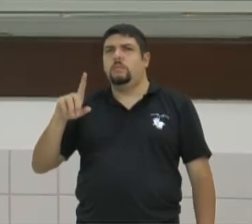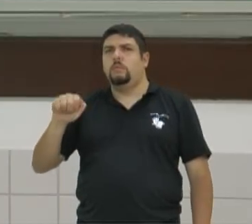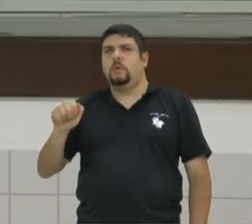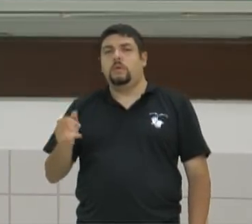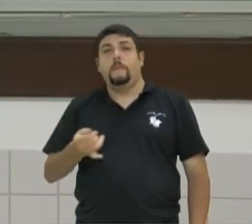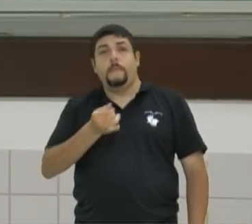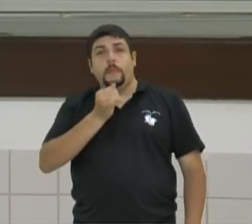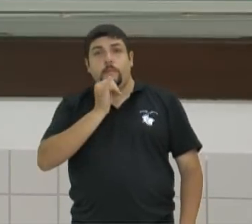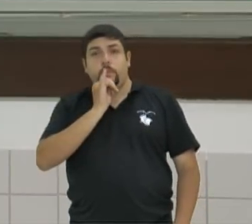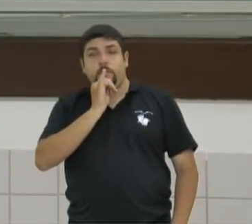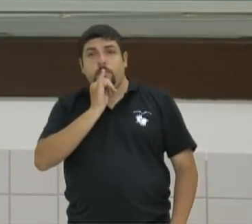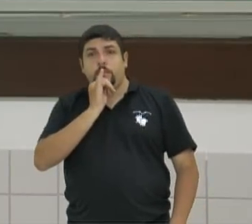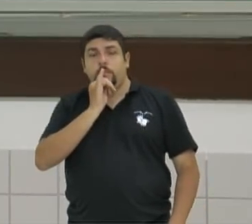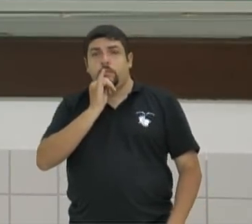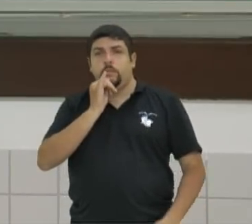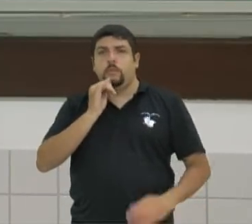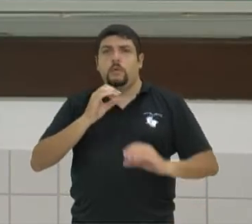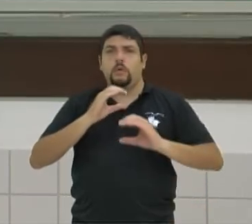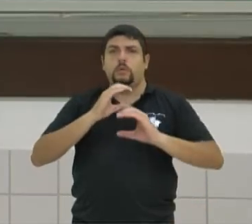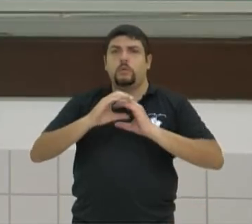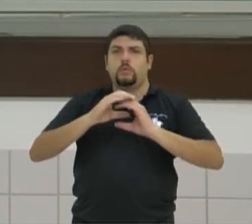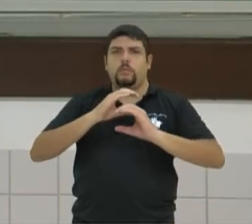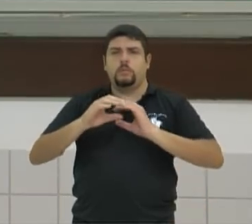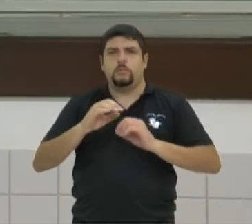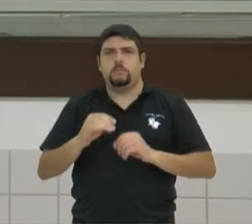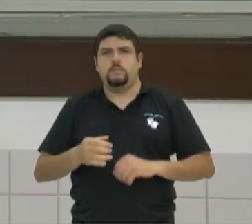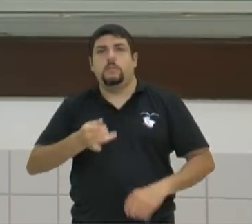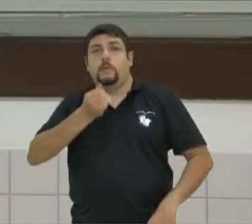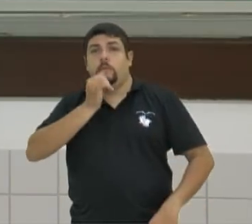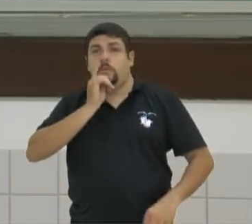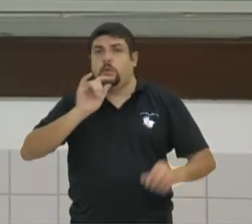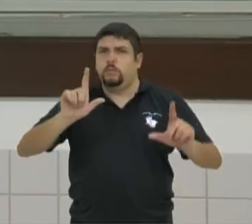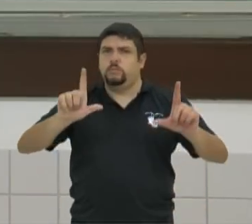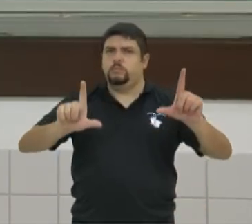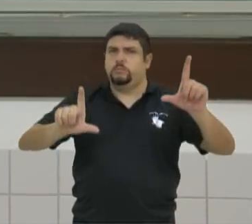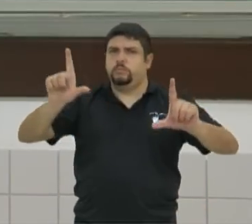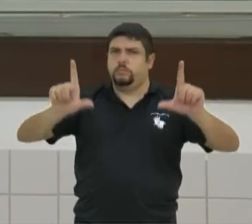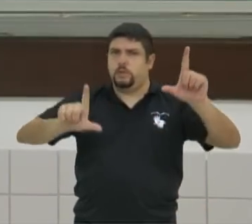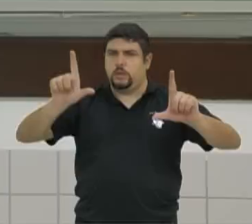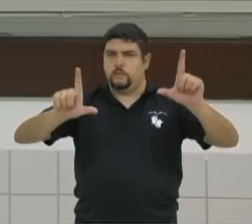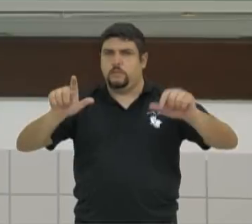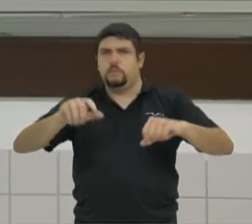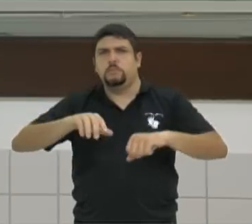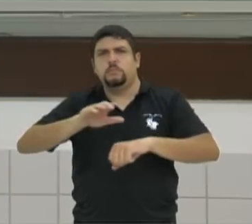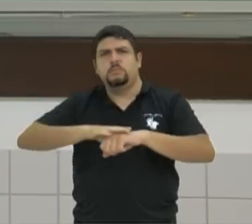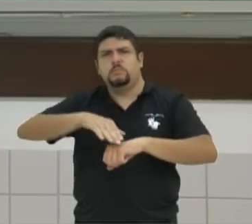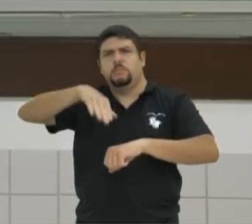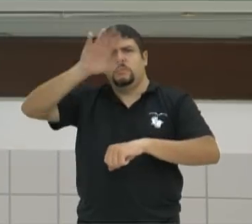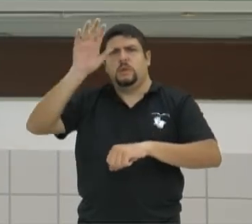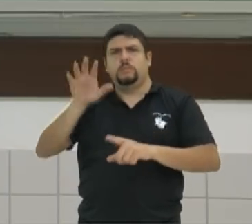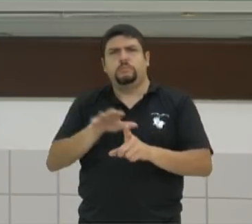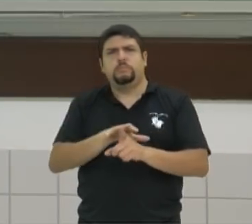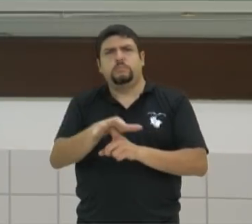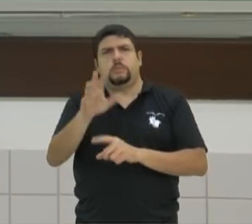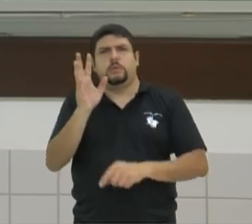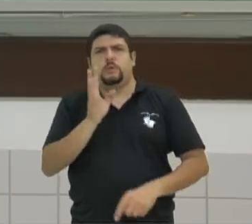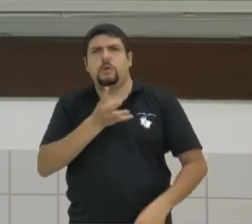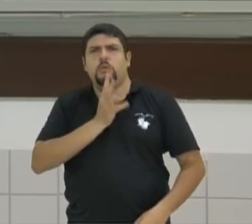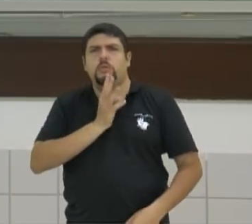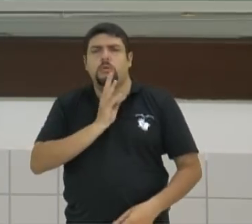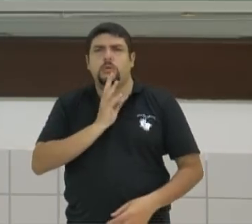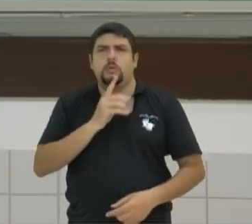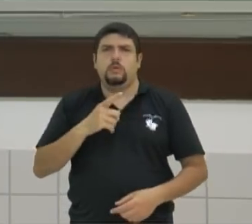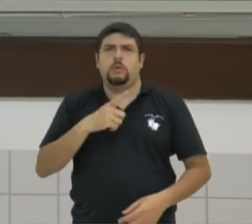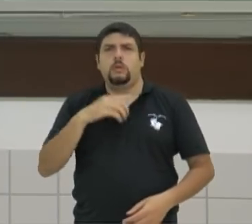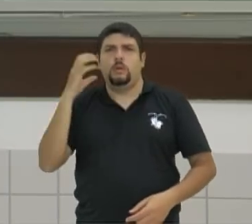meios de comunicação. Né? A televisão, que é o meio de comunicação de massas assim, mais popular, né? Temos